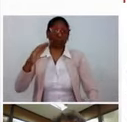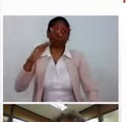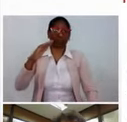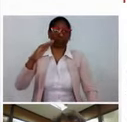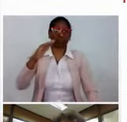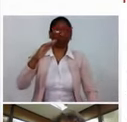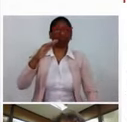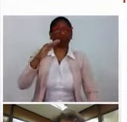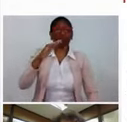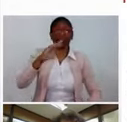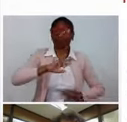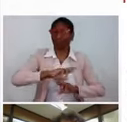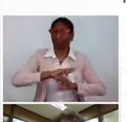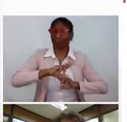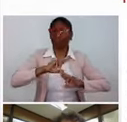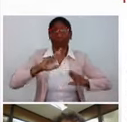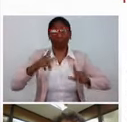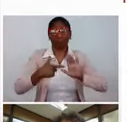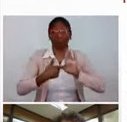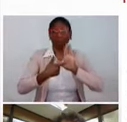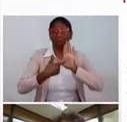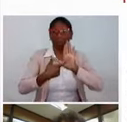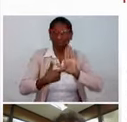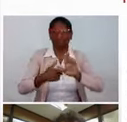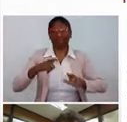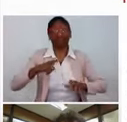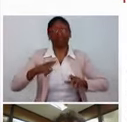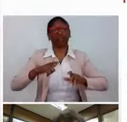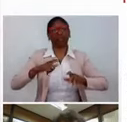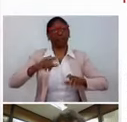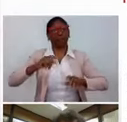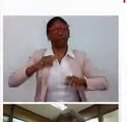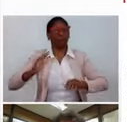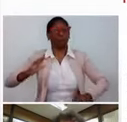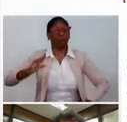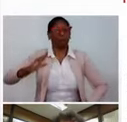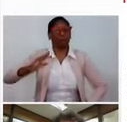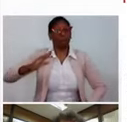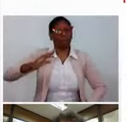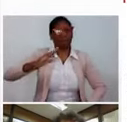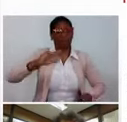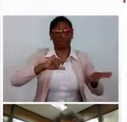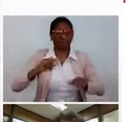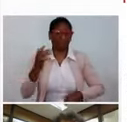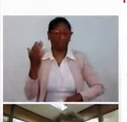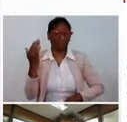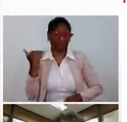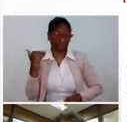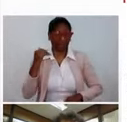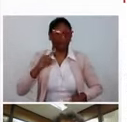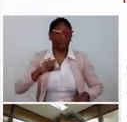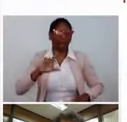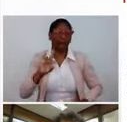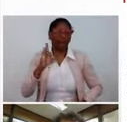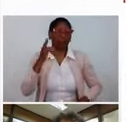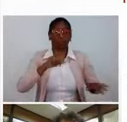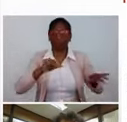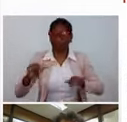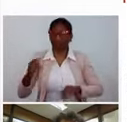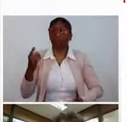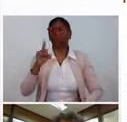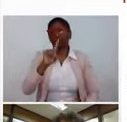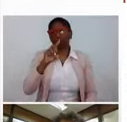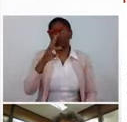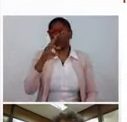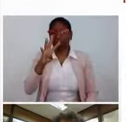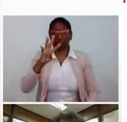gente dá o zoom agora, e mostra que houve um aumento de 30 confirmados na semana anterior, e na última semana já se soma 134